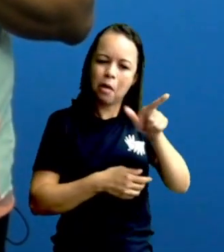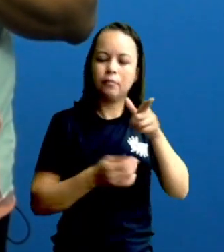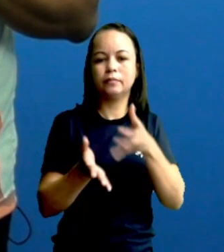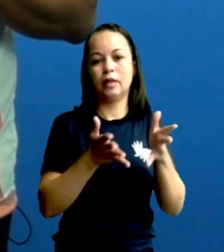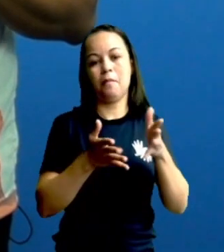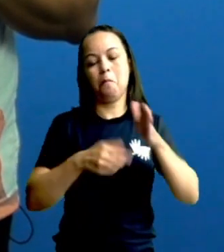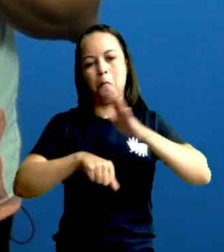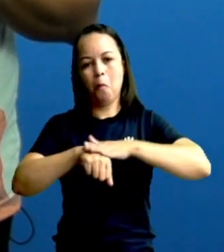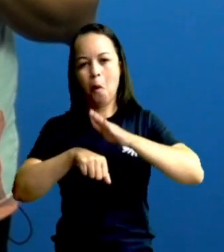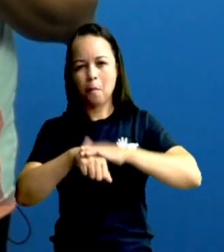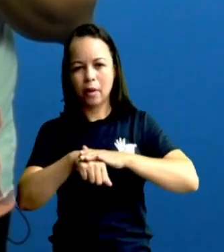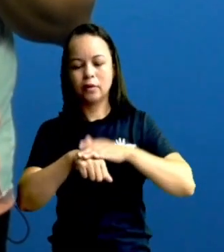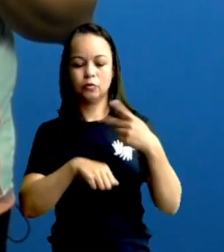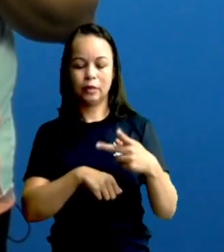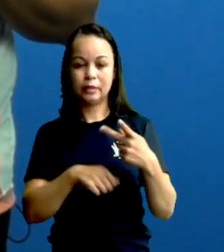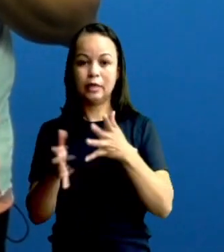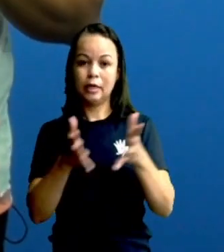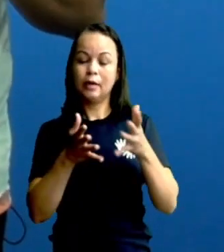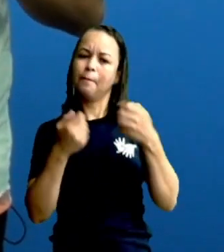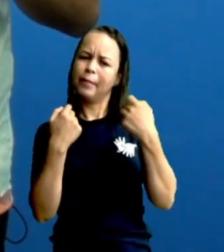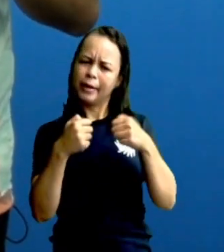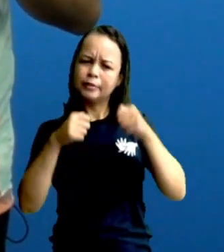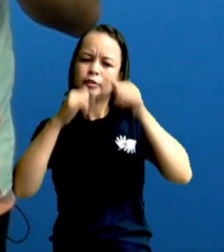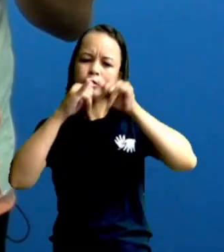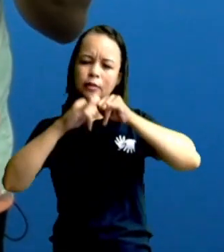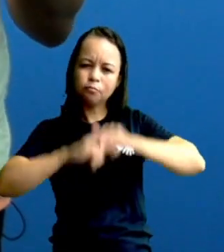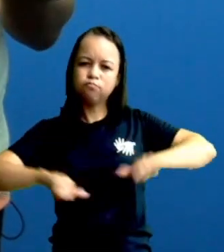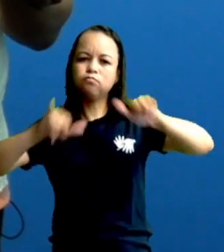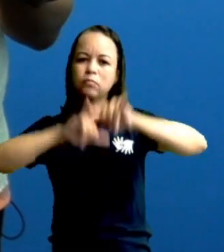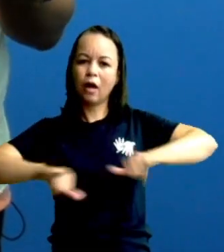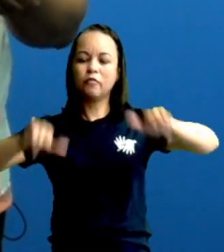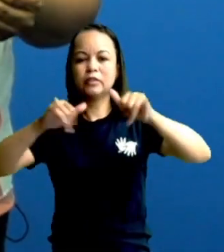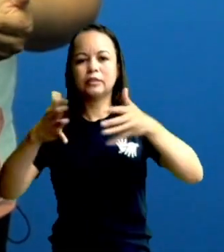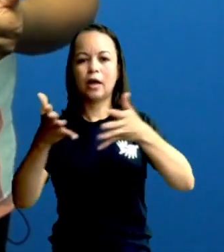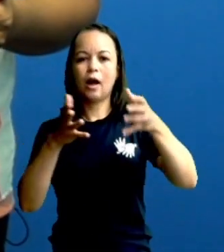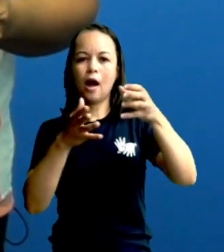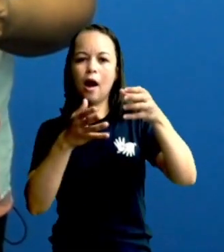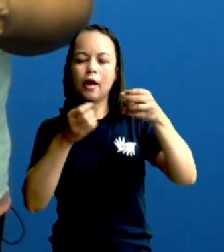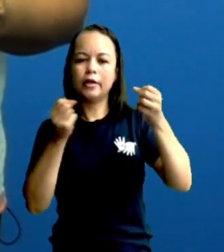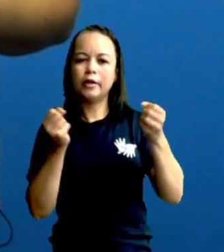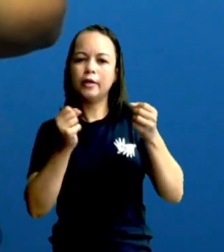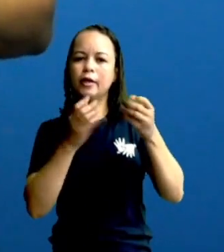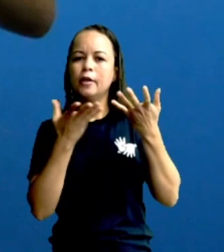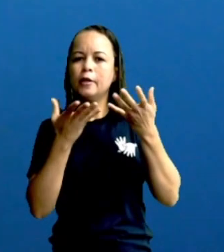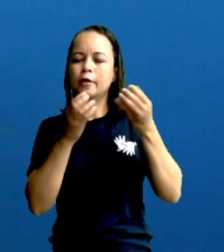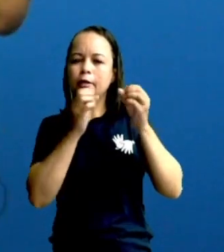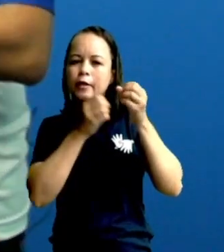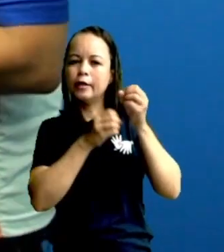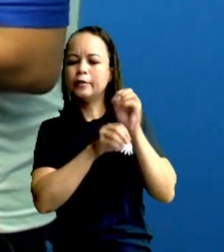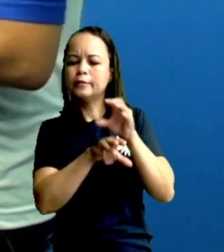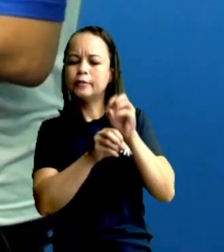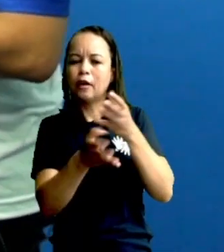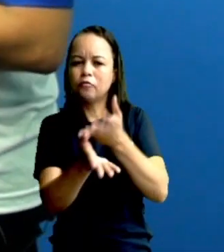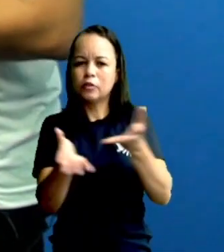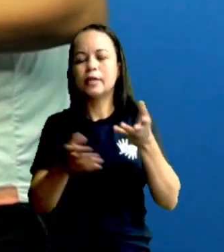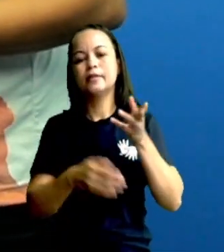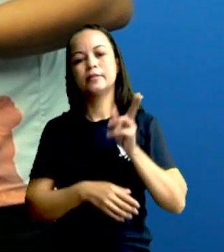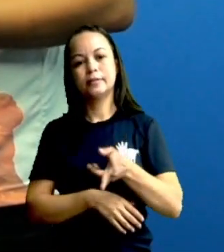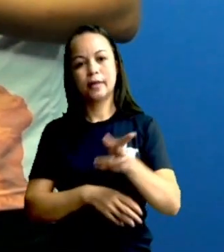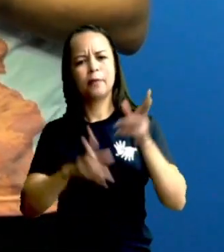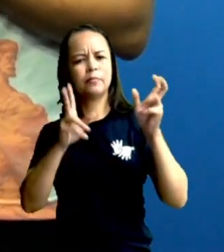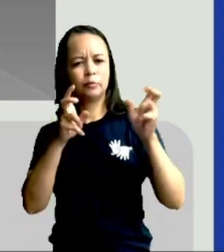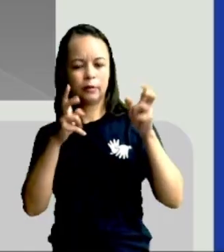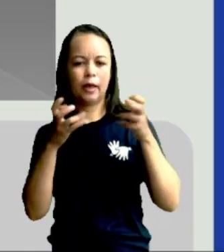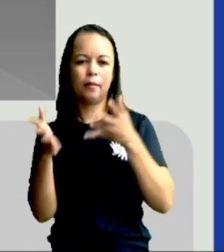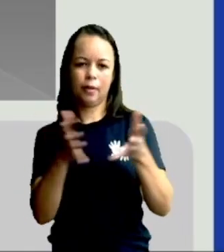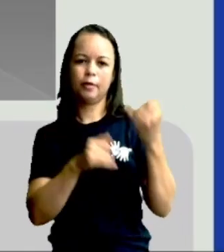momento como esse que cabe a gente reverberar, cabe a gente sempre trazer luz a essa problemática. E aí, abre mais